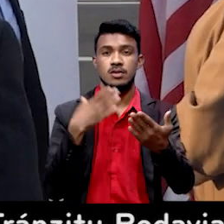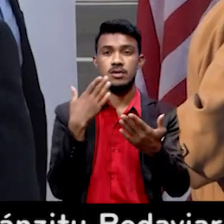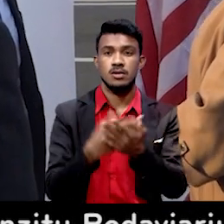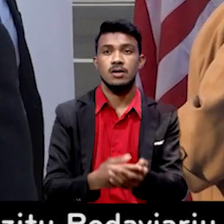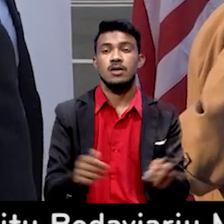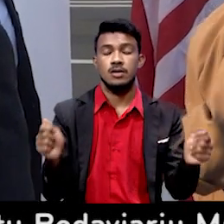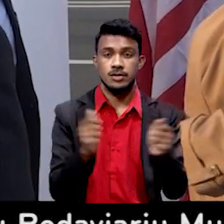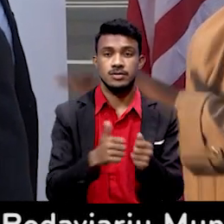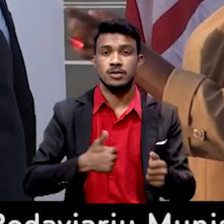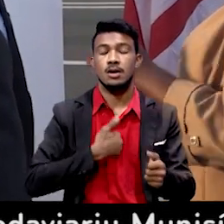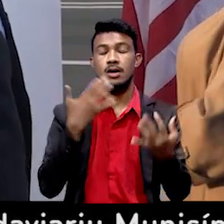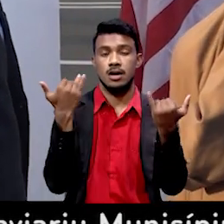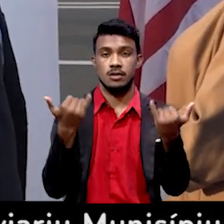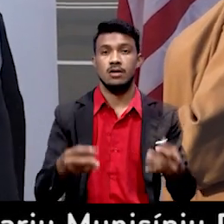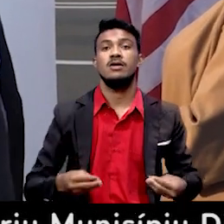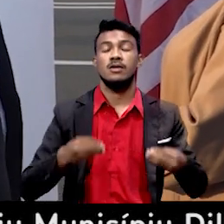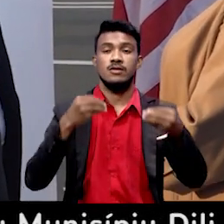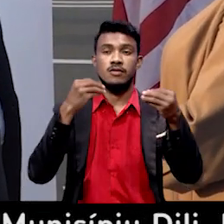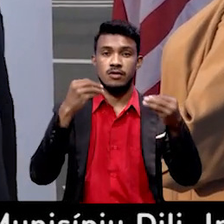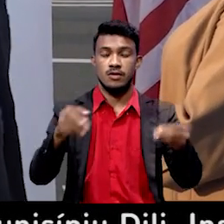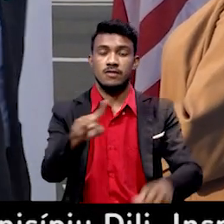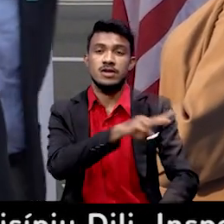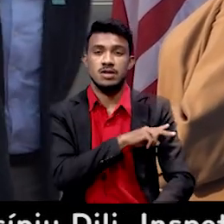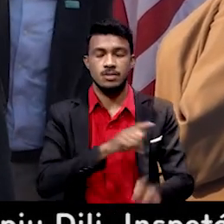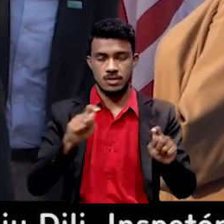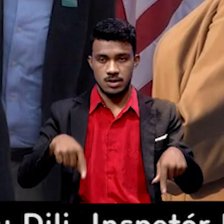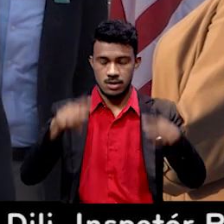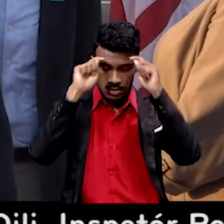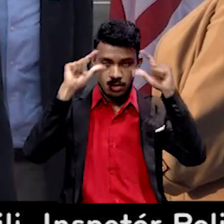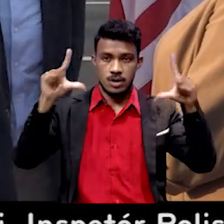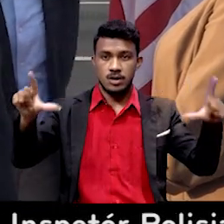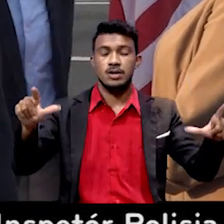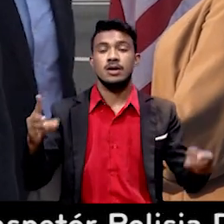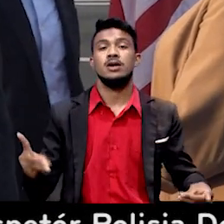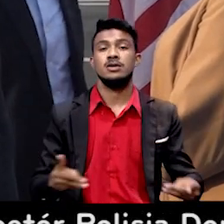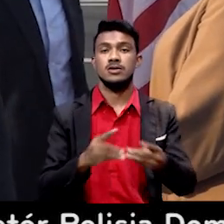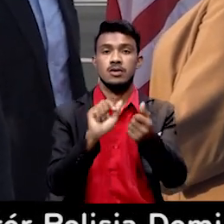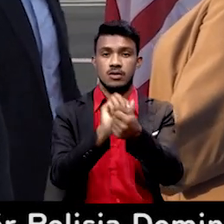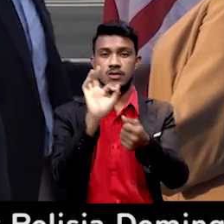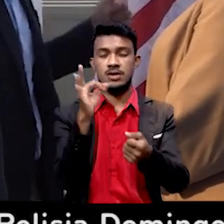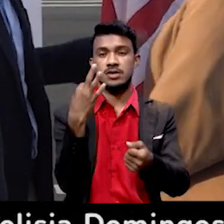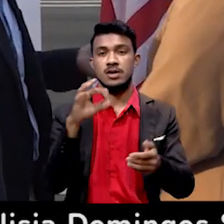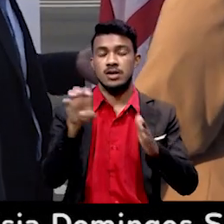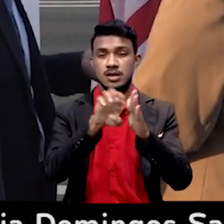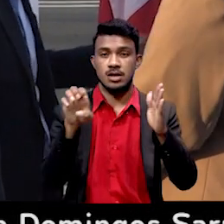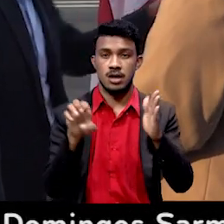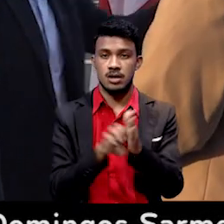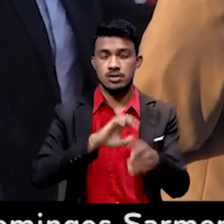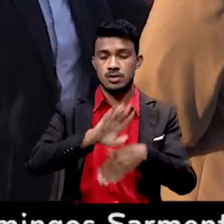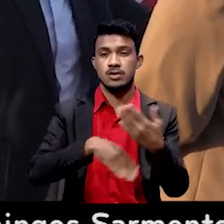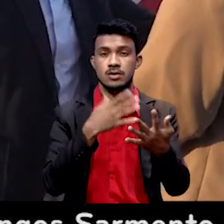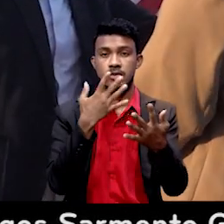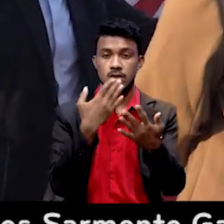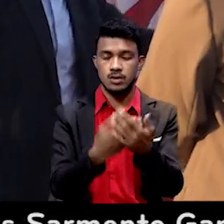generosamente, hoje entrega vacina para Timor-Leste para combater COVID-19. Estados Unidos continua na fase em